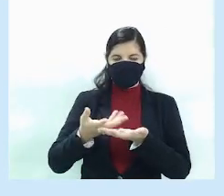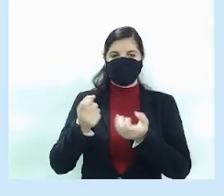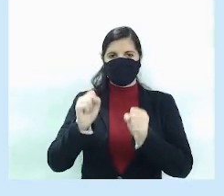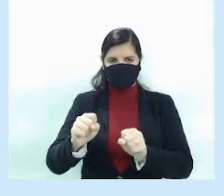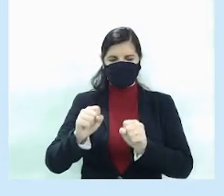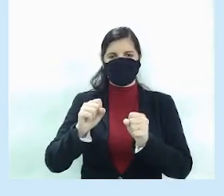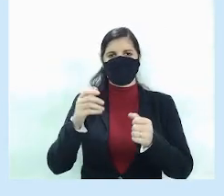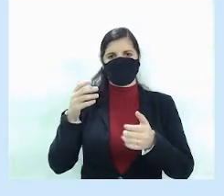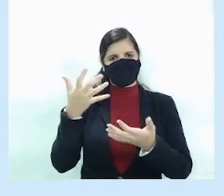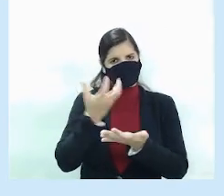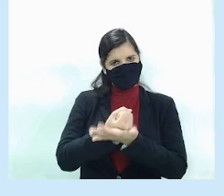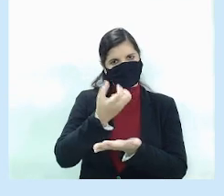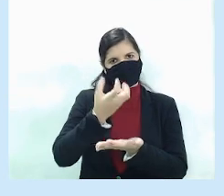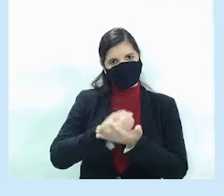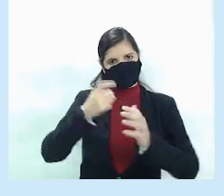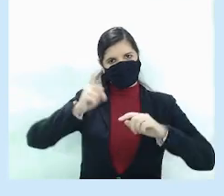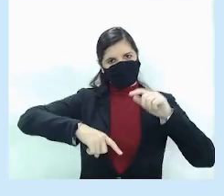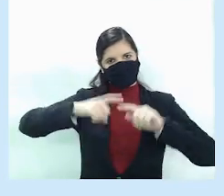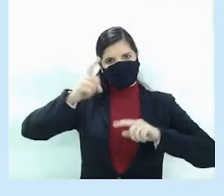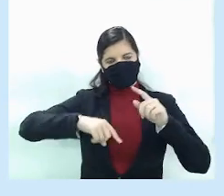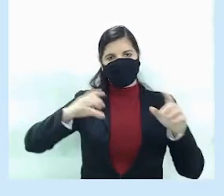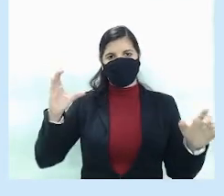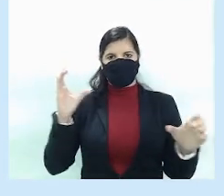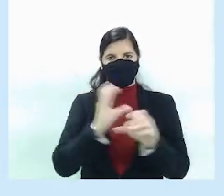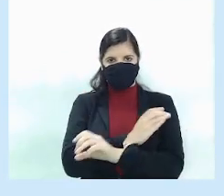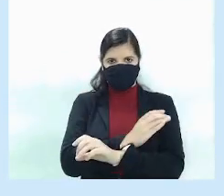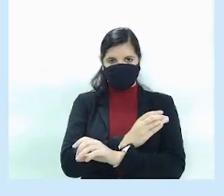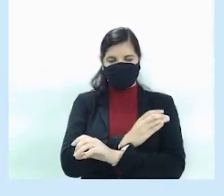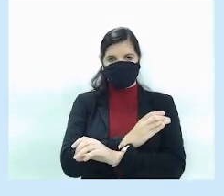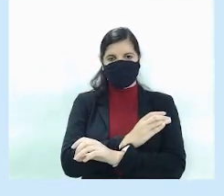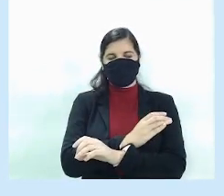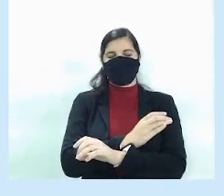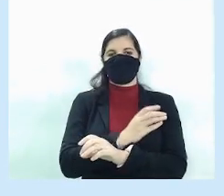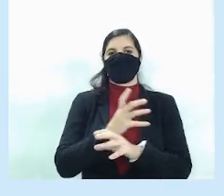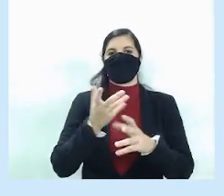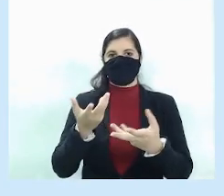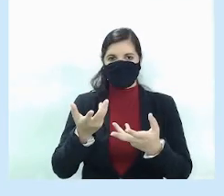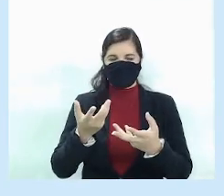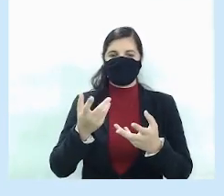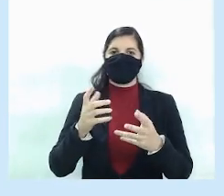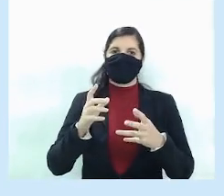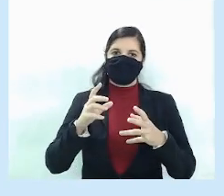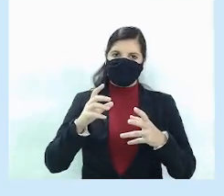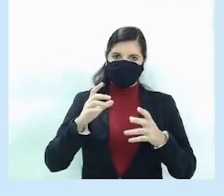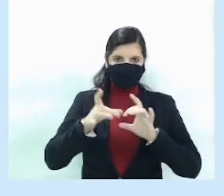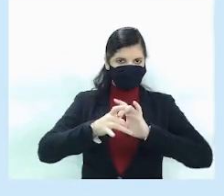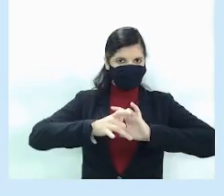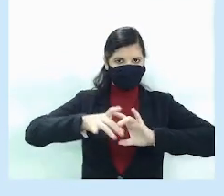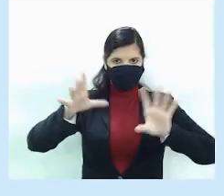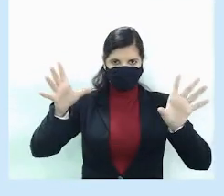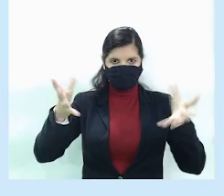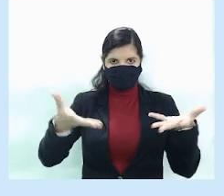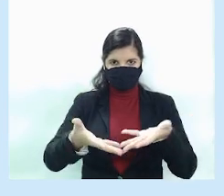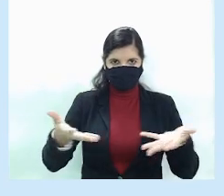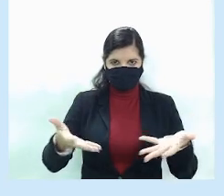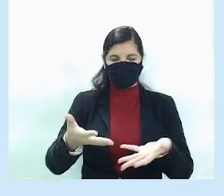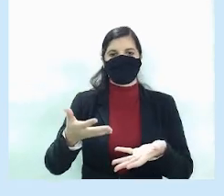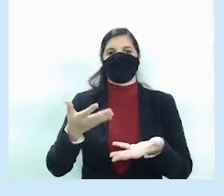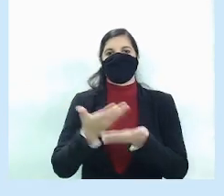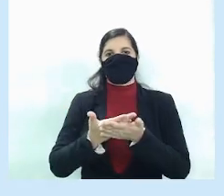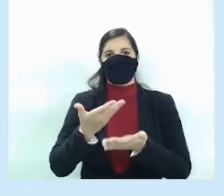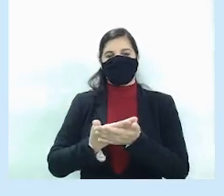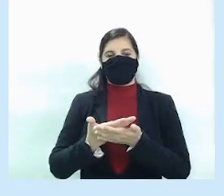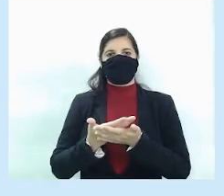podem acessar esse material completo, beleza? E reforçar tudo que a gente está vendo agora, durante a